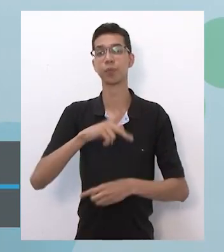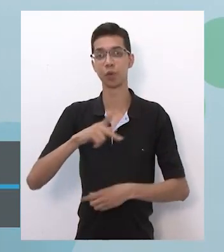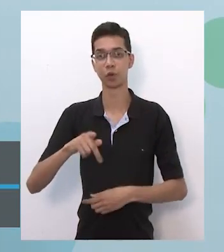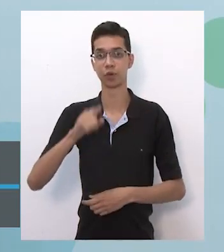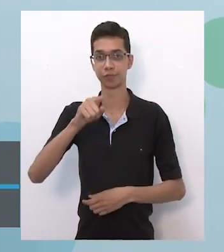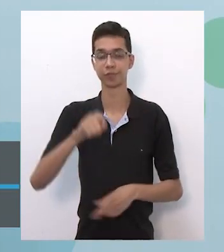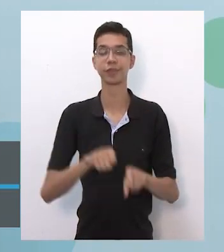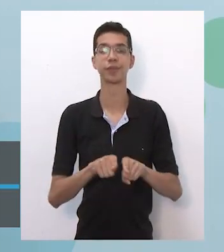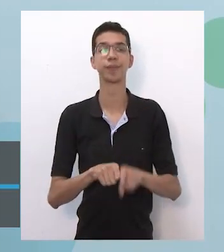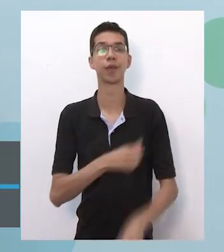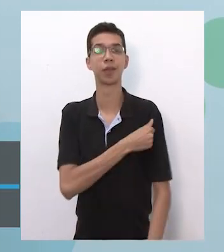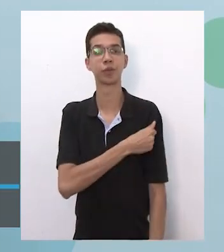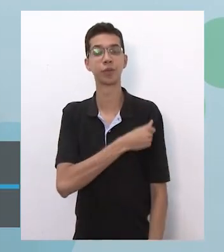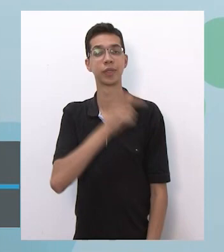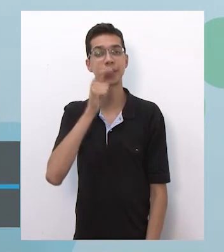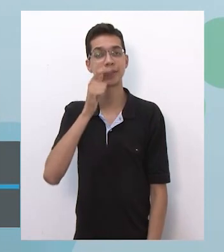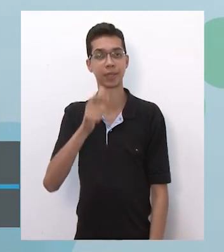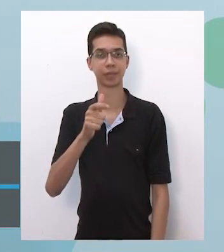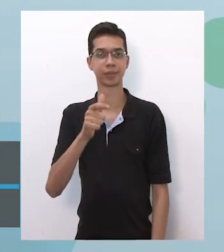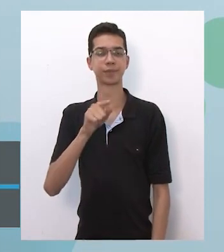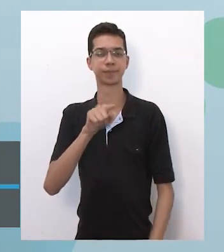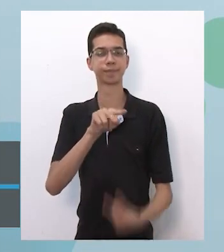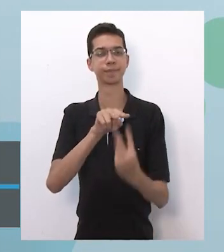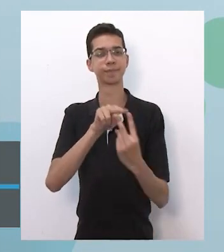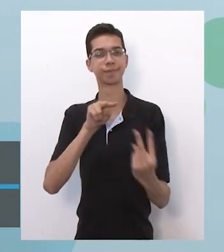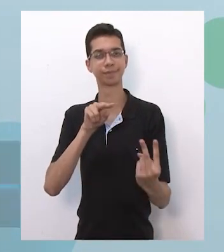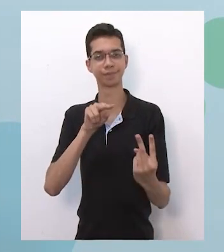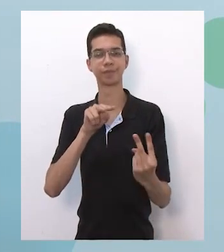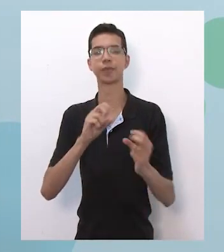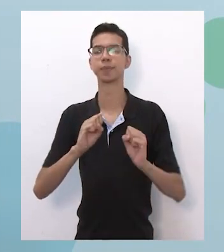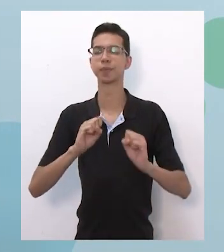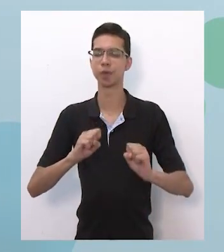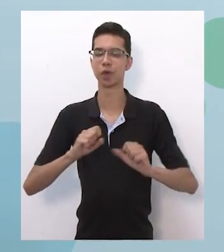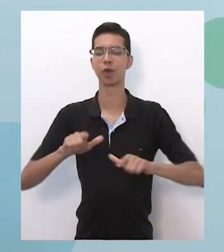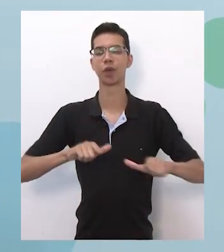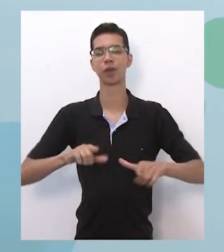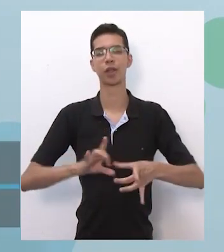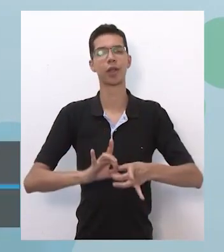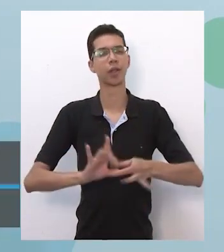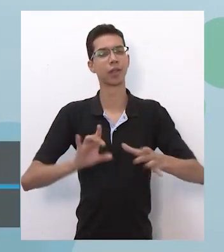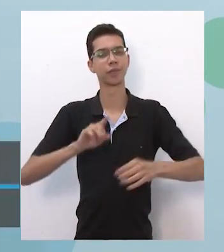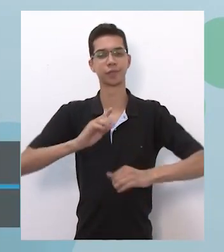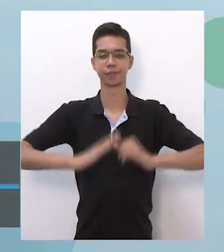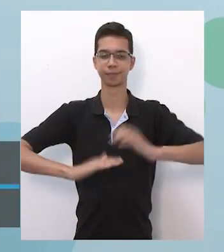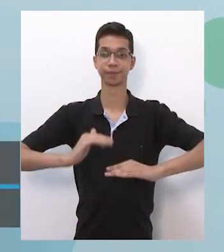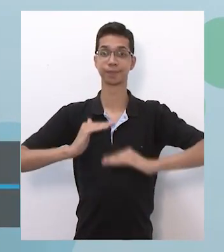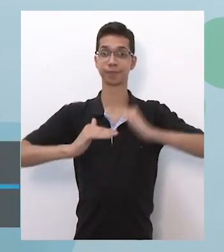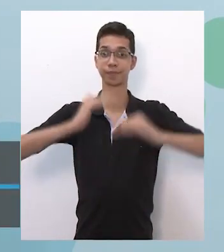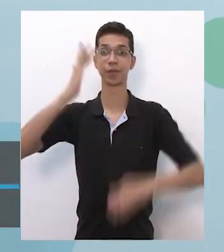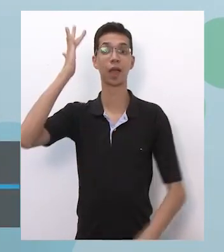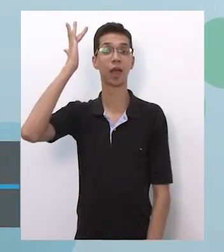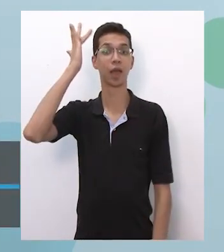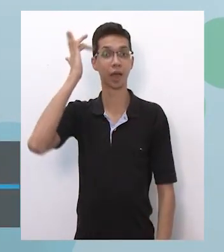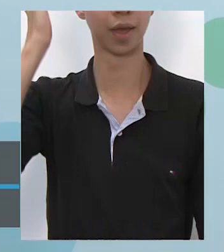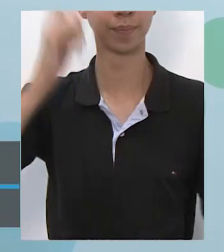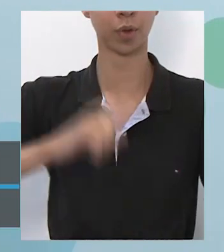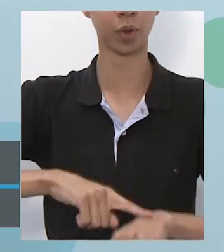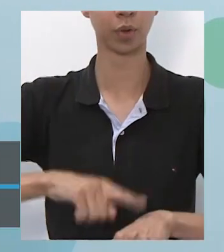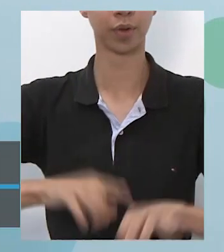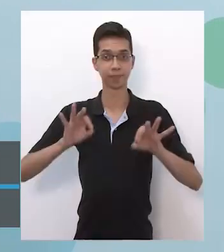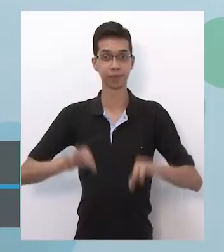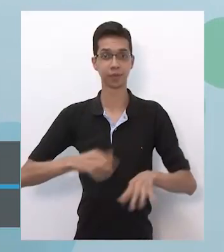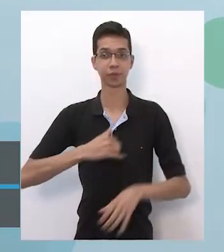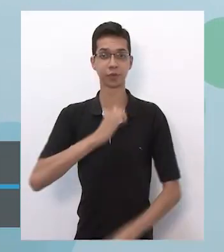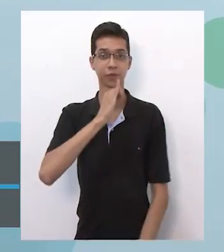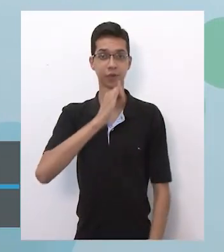você, estudante, que vai estar do outro lado, poder reproduzir, poder trabalhar, poder desenvolver. Inclusive, amanhã, né, nesse horário que eu comentei,